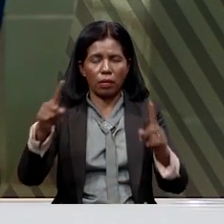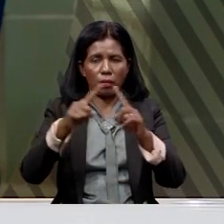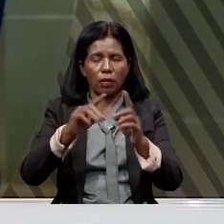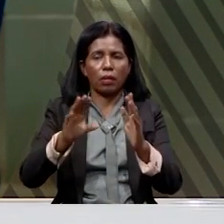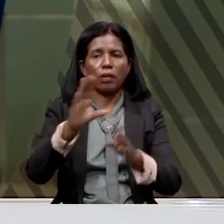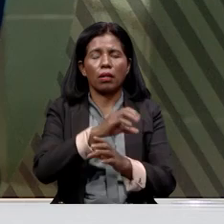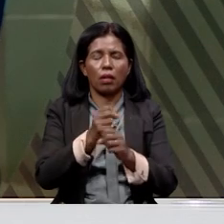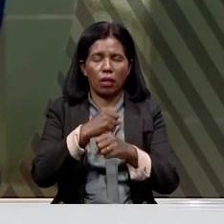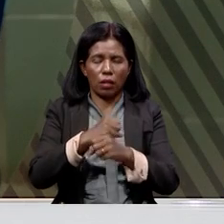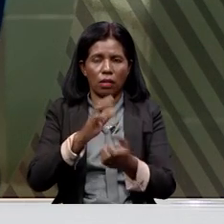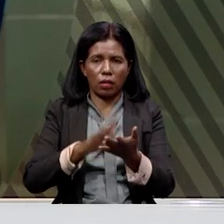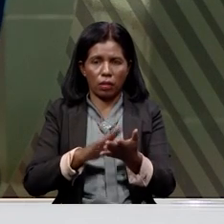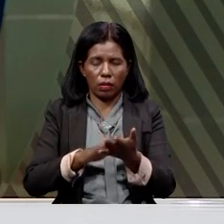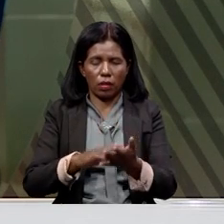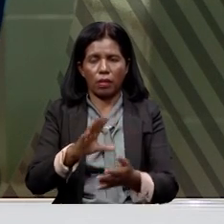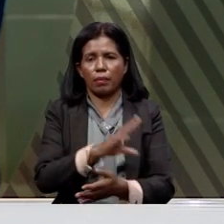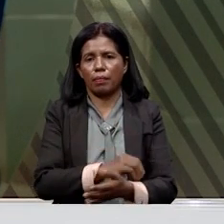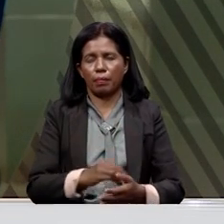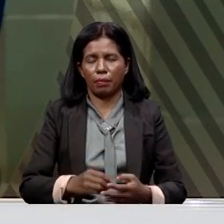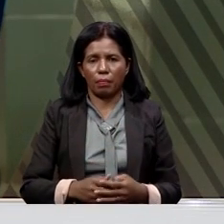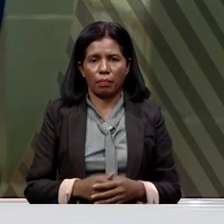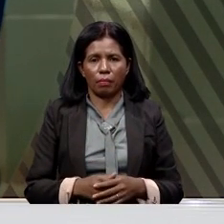construção de uma escola infantil.